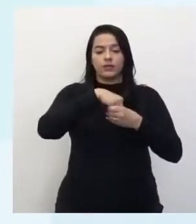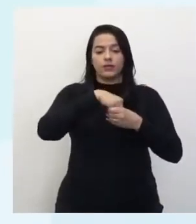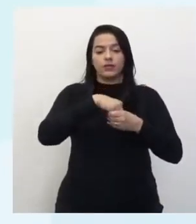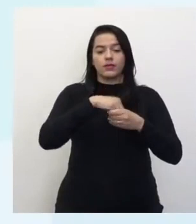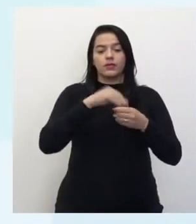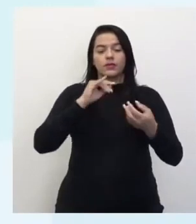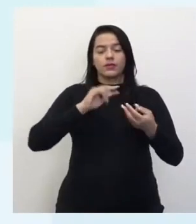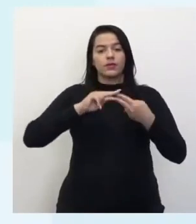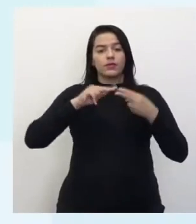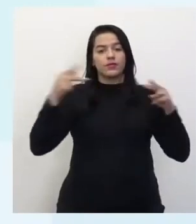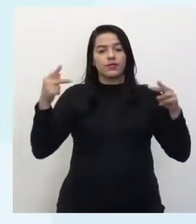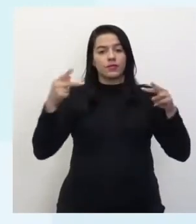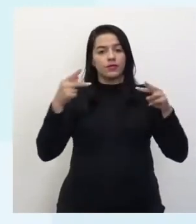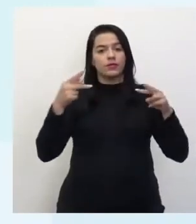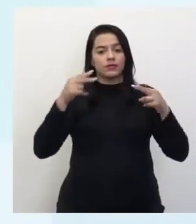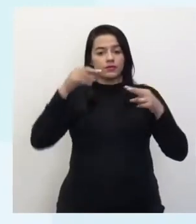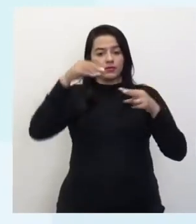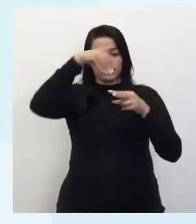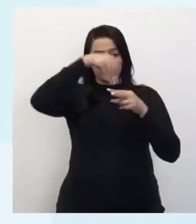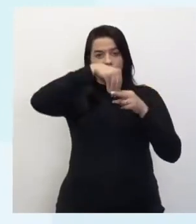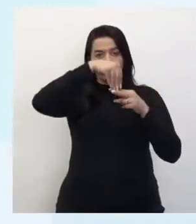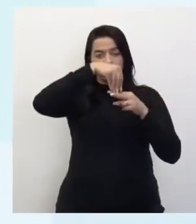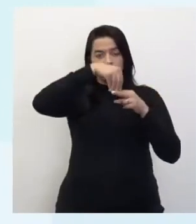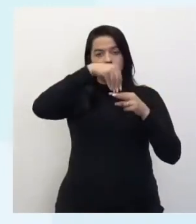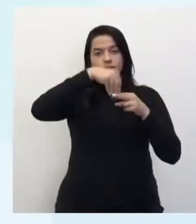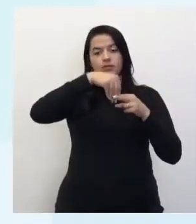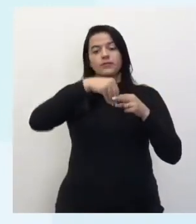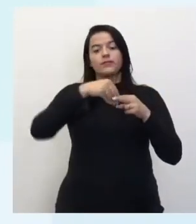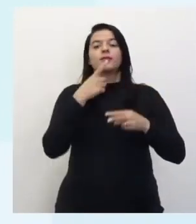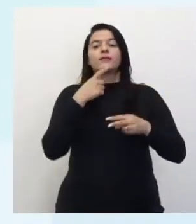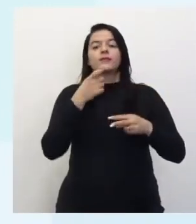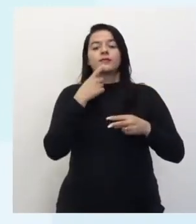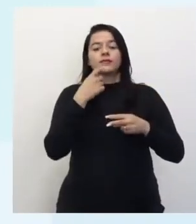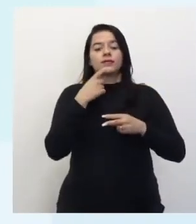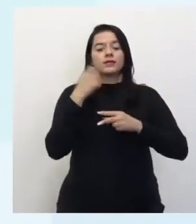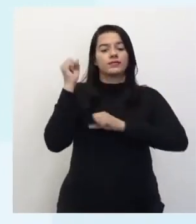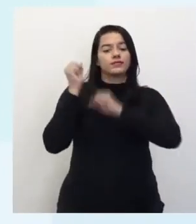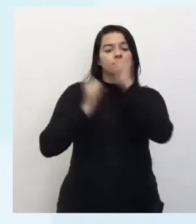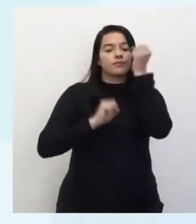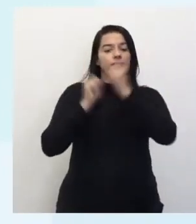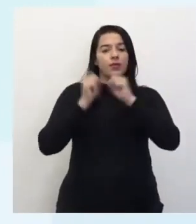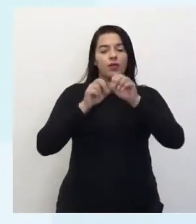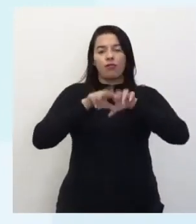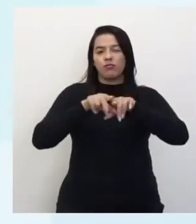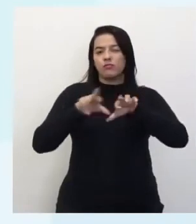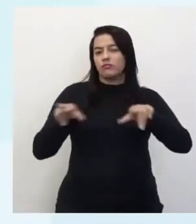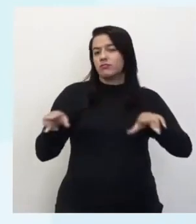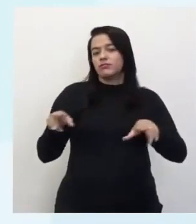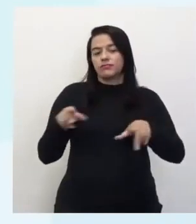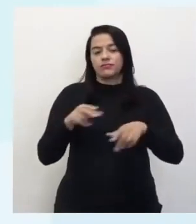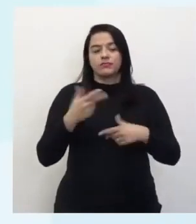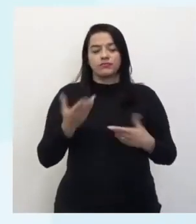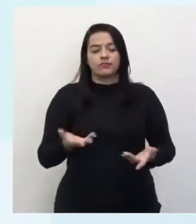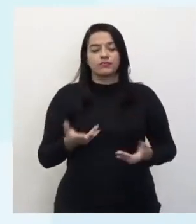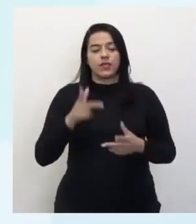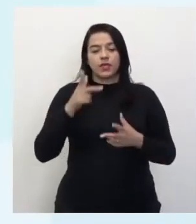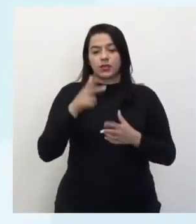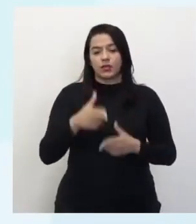fabrica sangue, vocês sabiam disso? Então, isso é uma das funções do osso também, tá